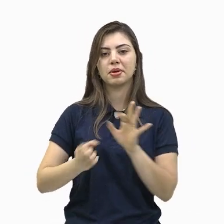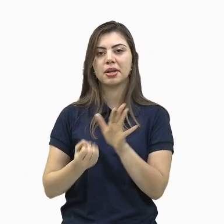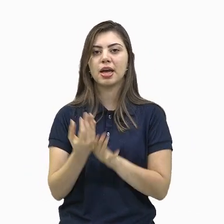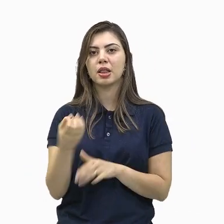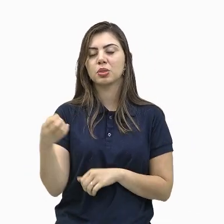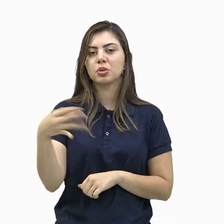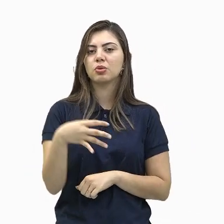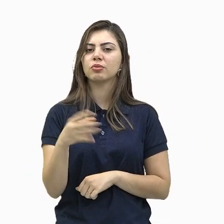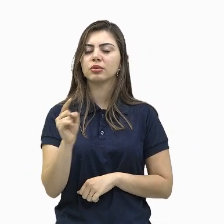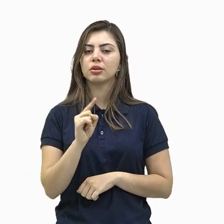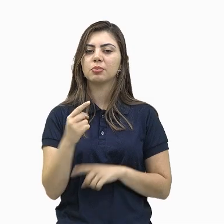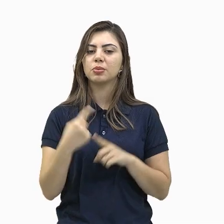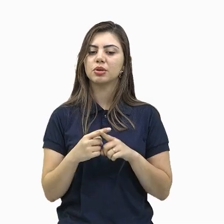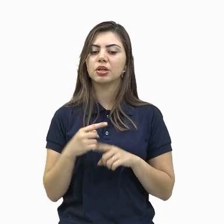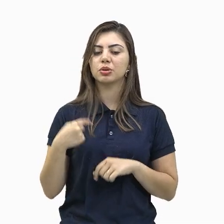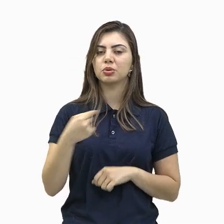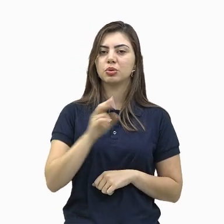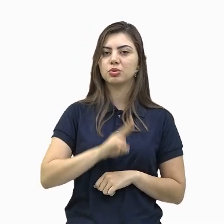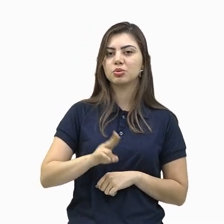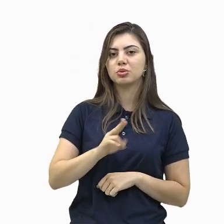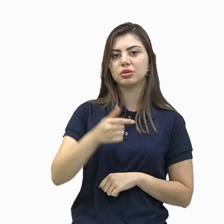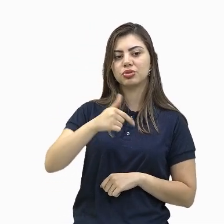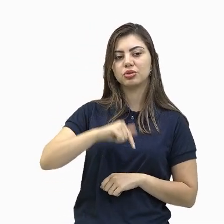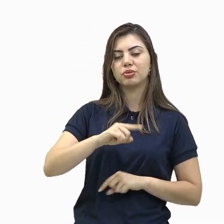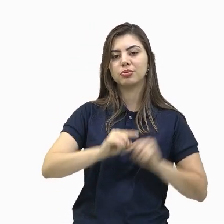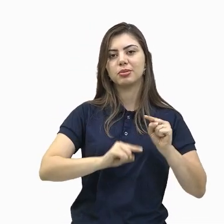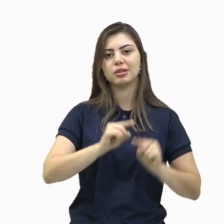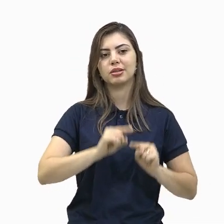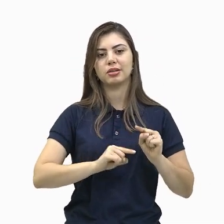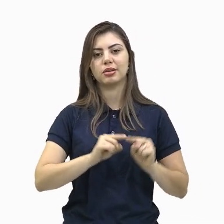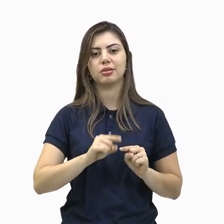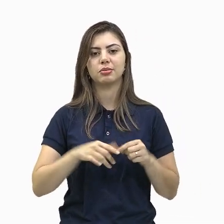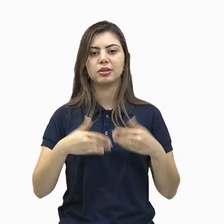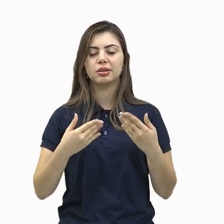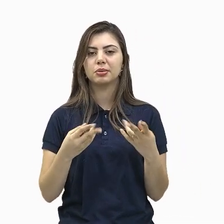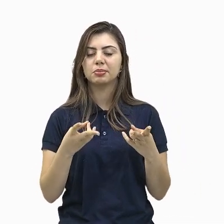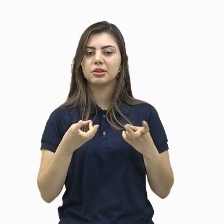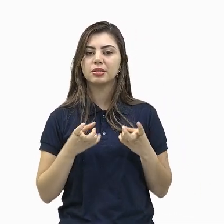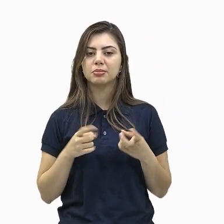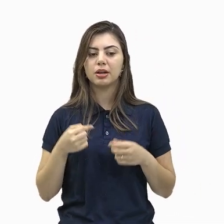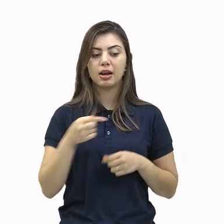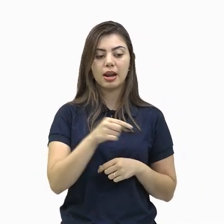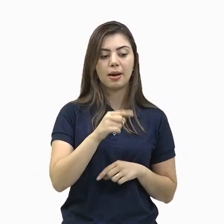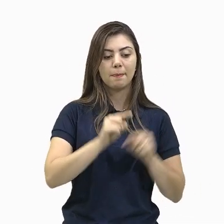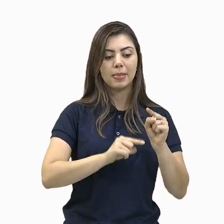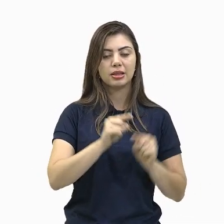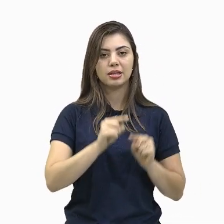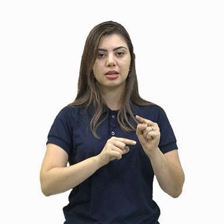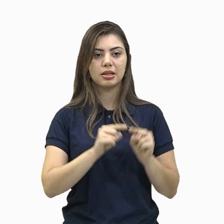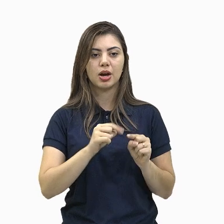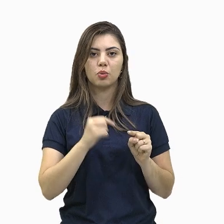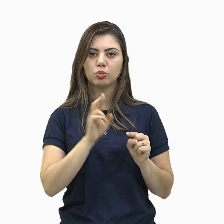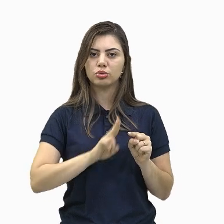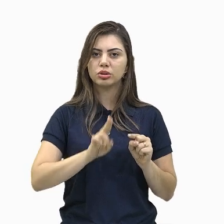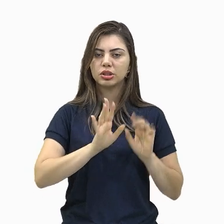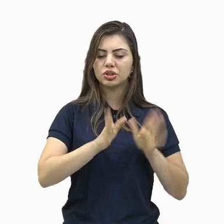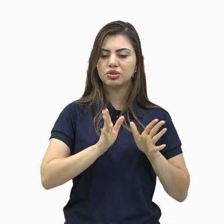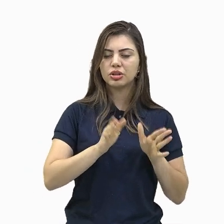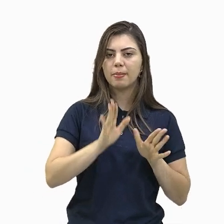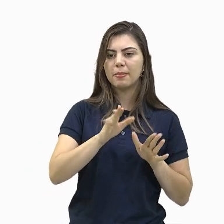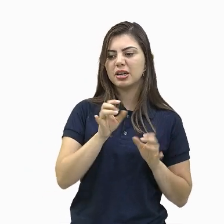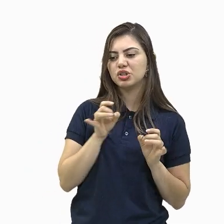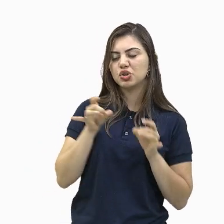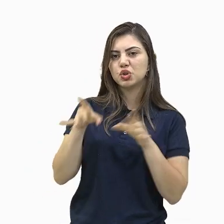o consumo de recursos naturais dessa forma. Assim, dar novo uso ao que seria descartado. Como podemos